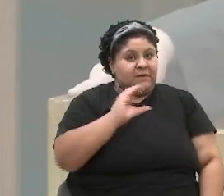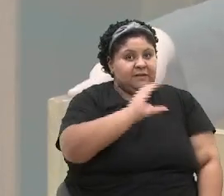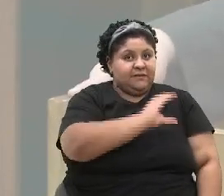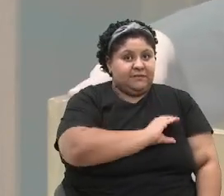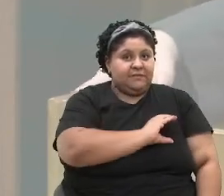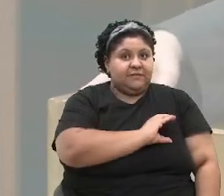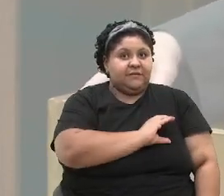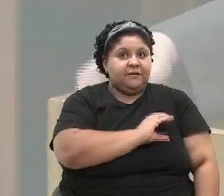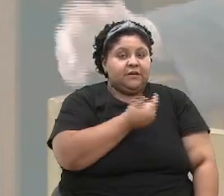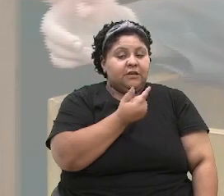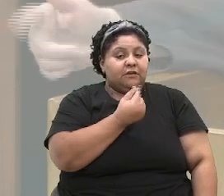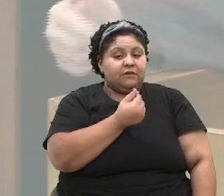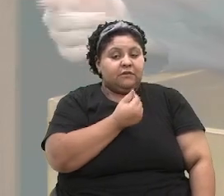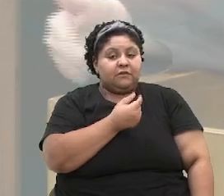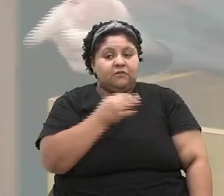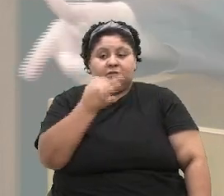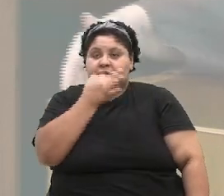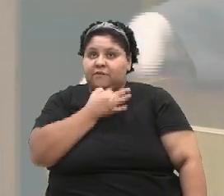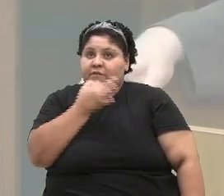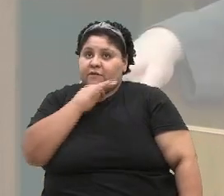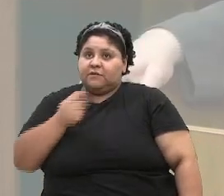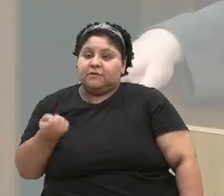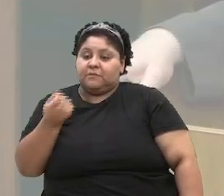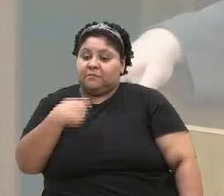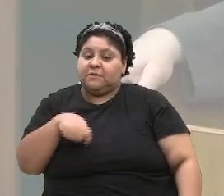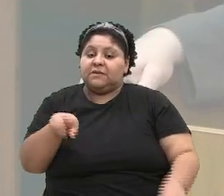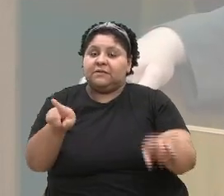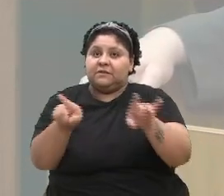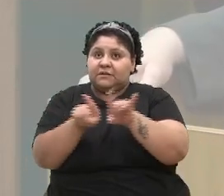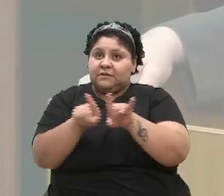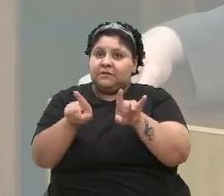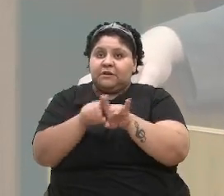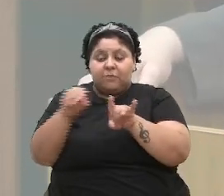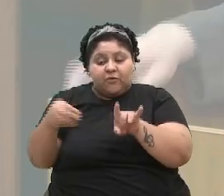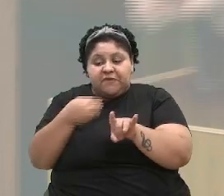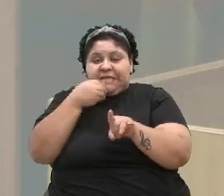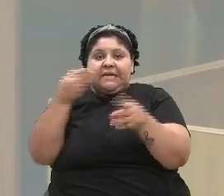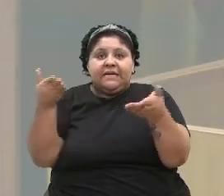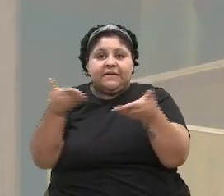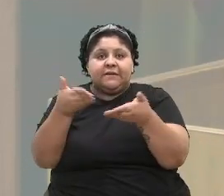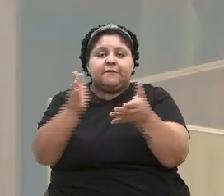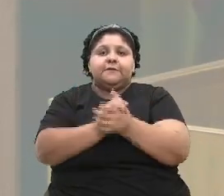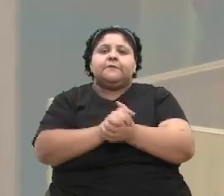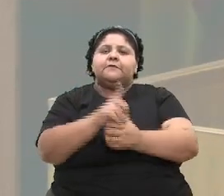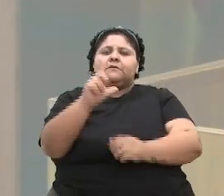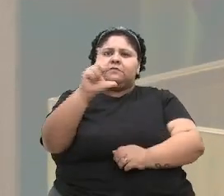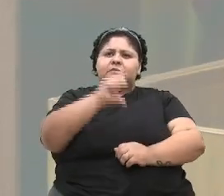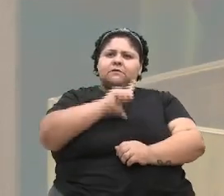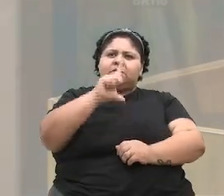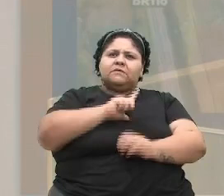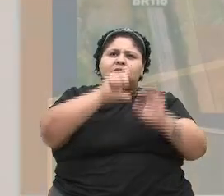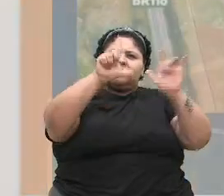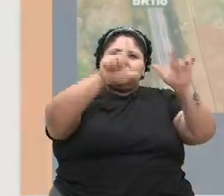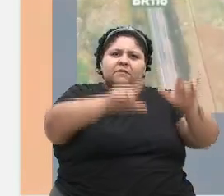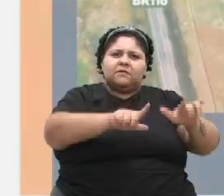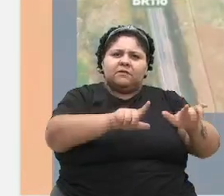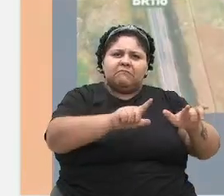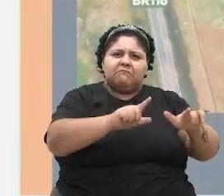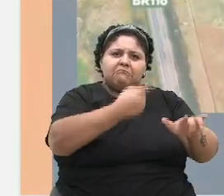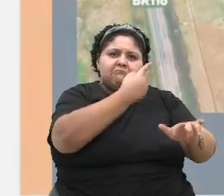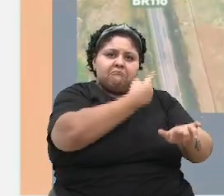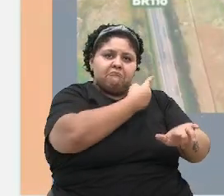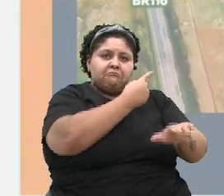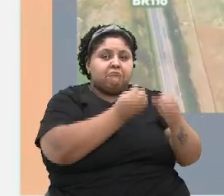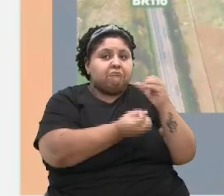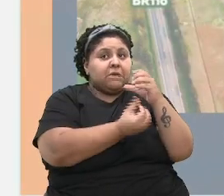eu digo, econômico, e Caxias do Sul precisa também se aproveitar disso. Já tem ali uma localização da possível área de